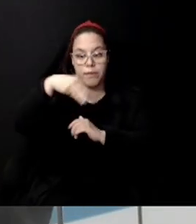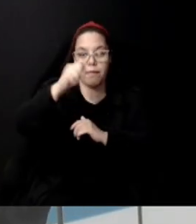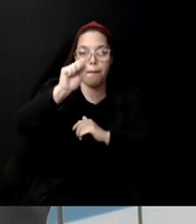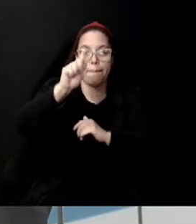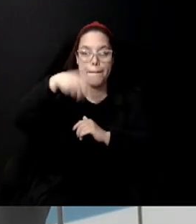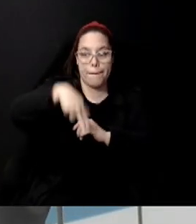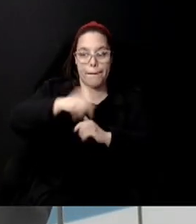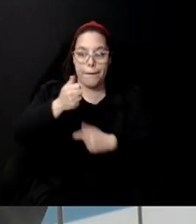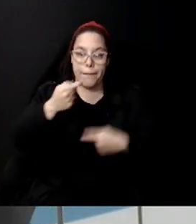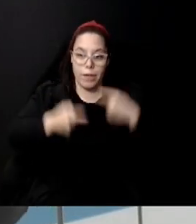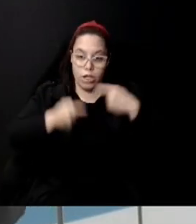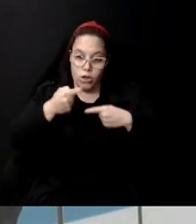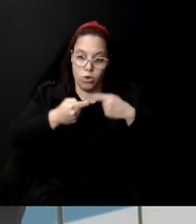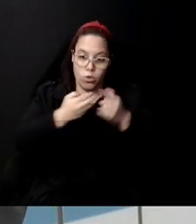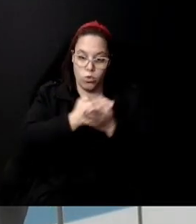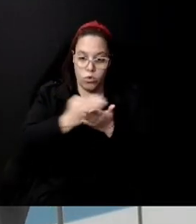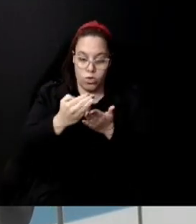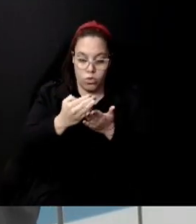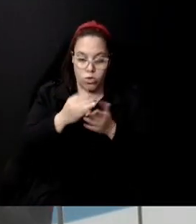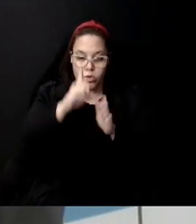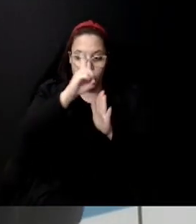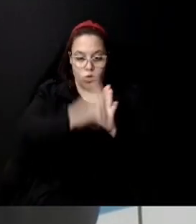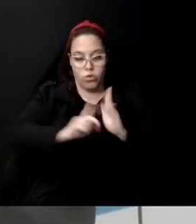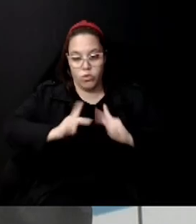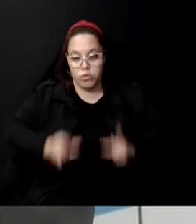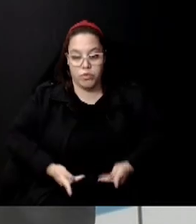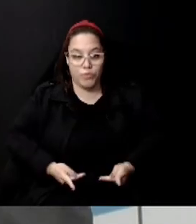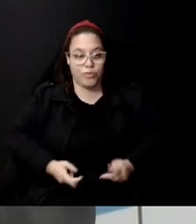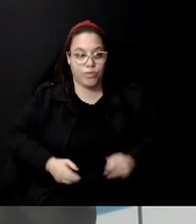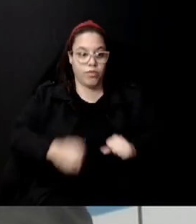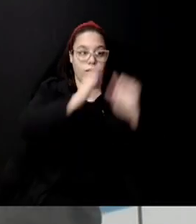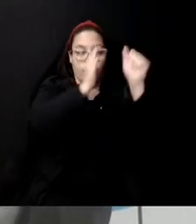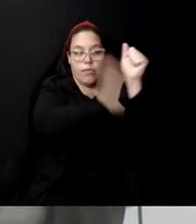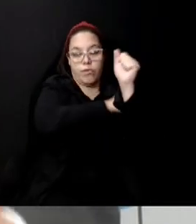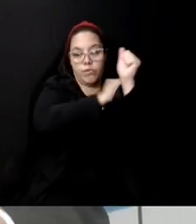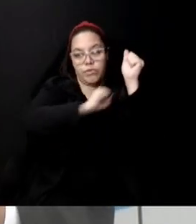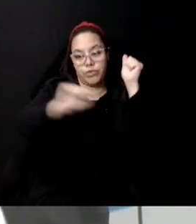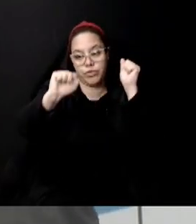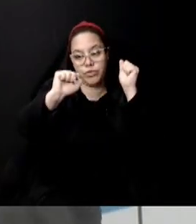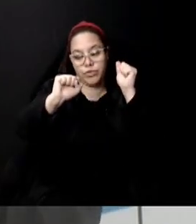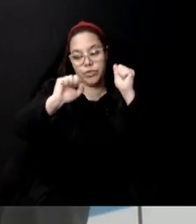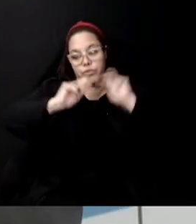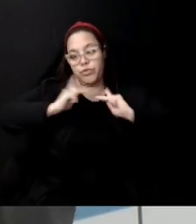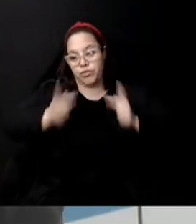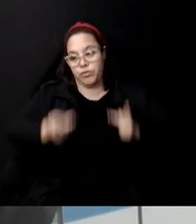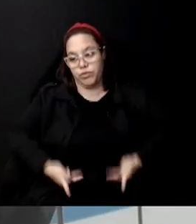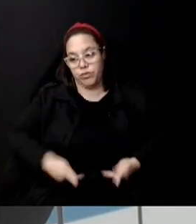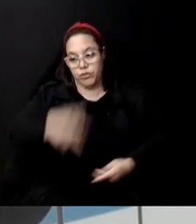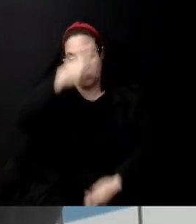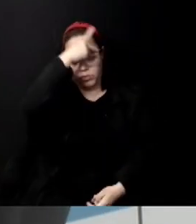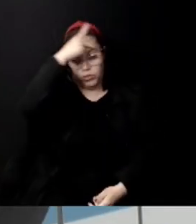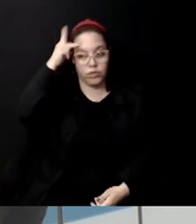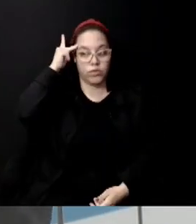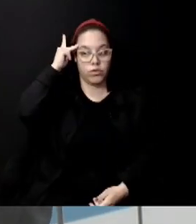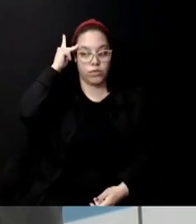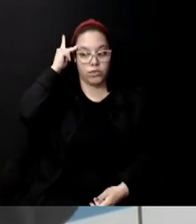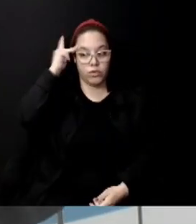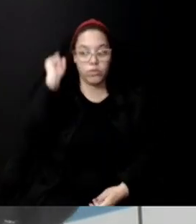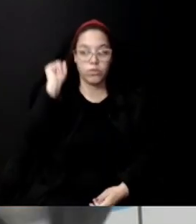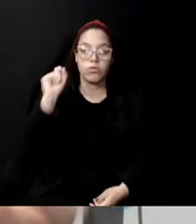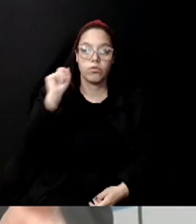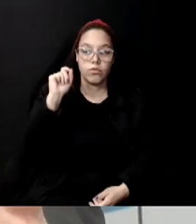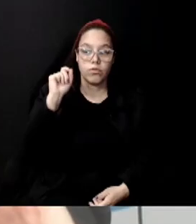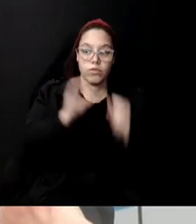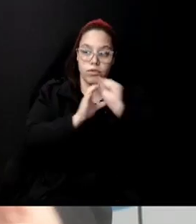humanos. Mas a ideia era empoderar o ser humano, a pessoa, para garantir que